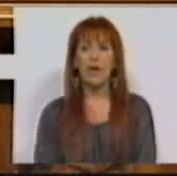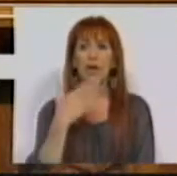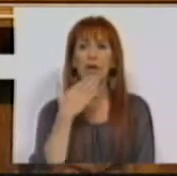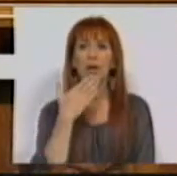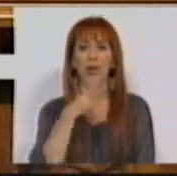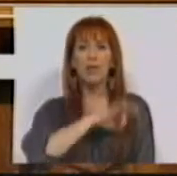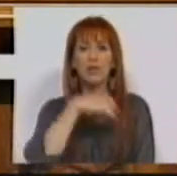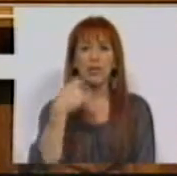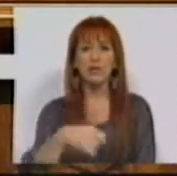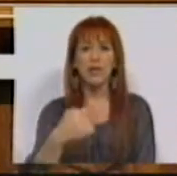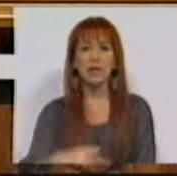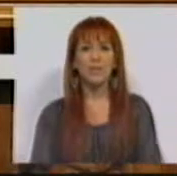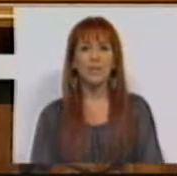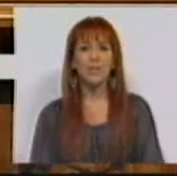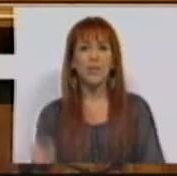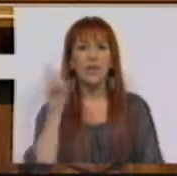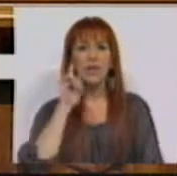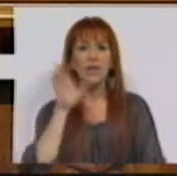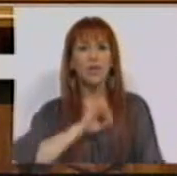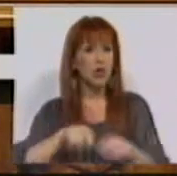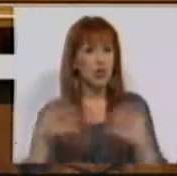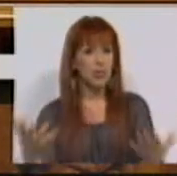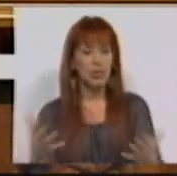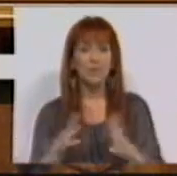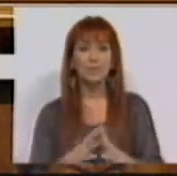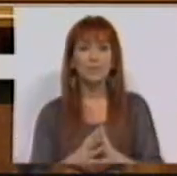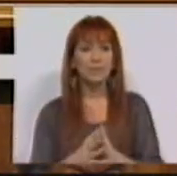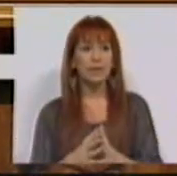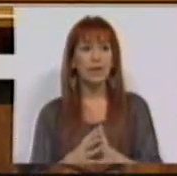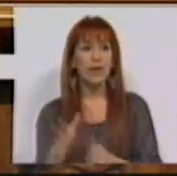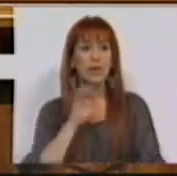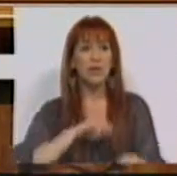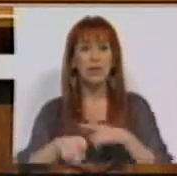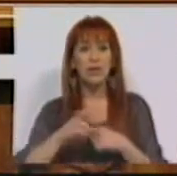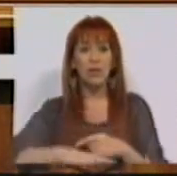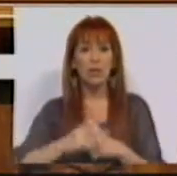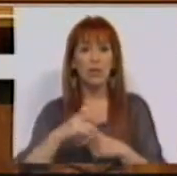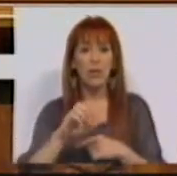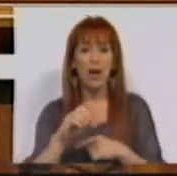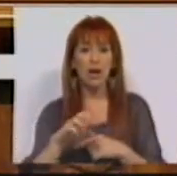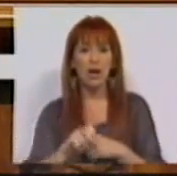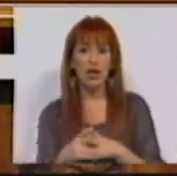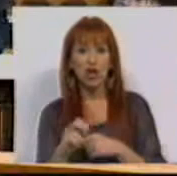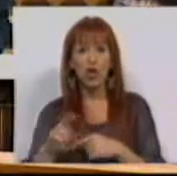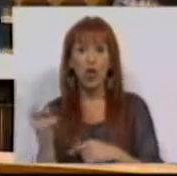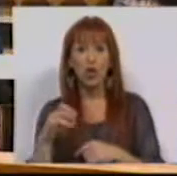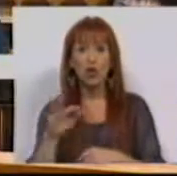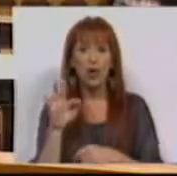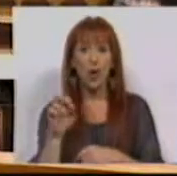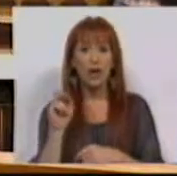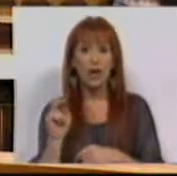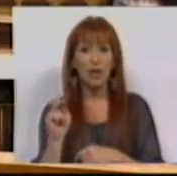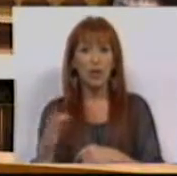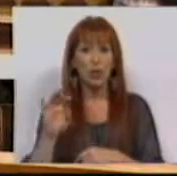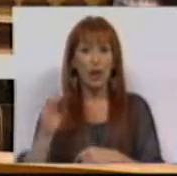Muito obrigada, Sr. Presidente, Sras. E Srs. Deputados, Sr. Deputado Matos Rosa. 40 anos do